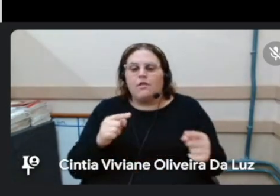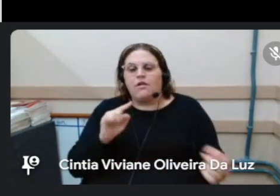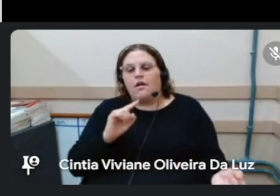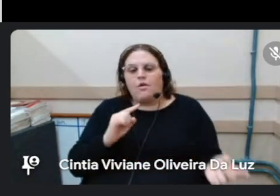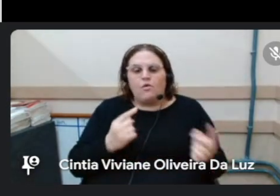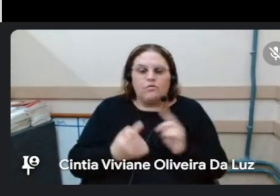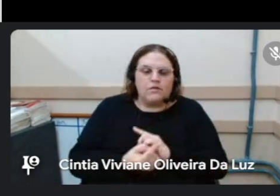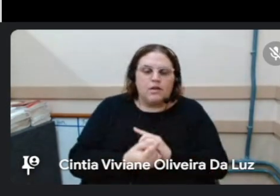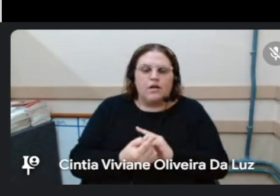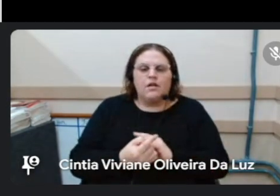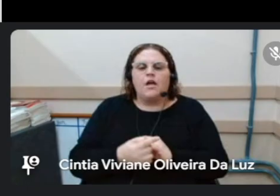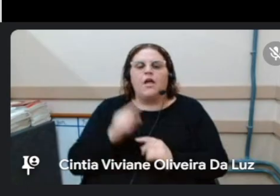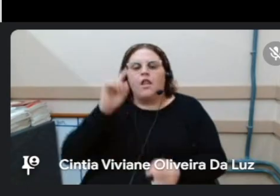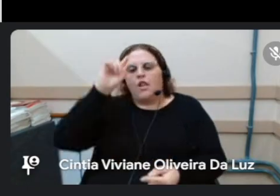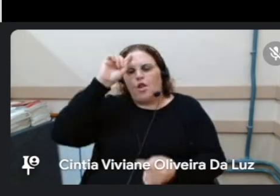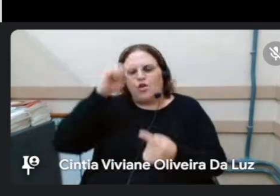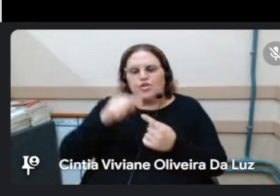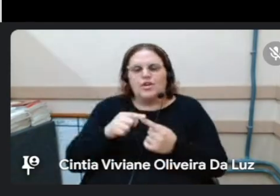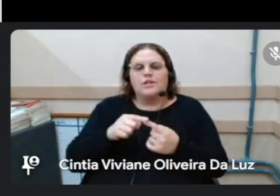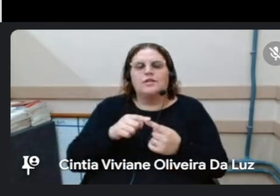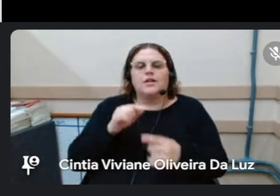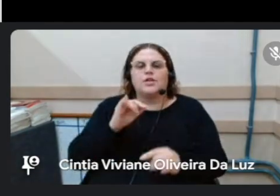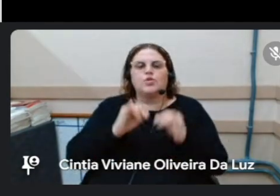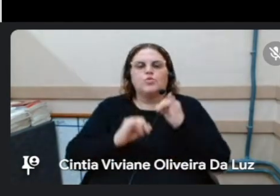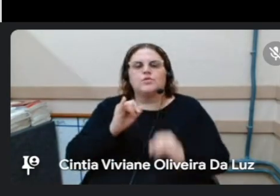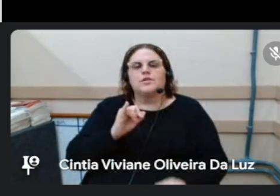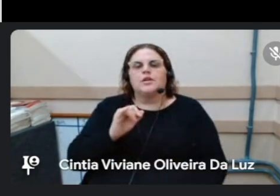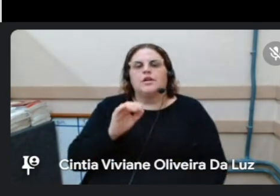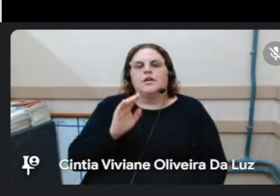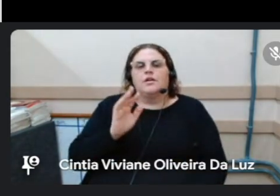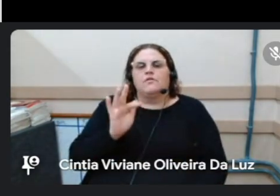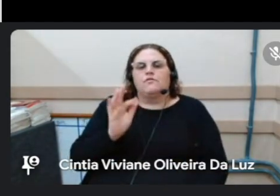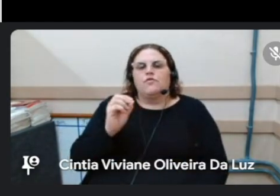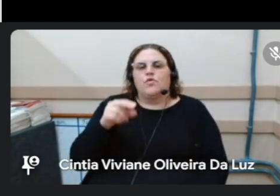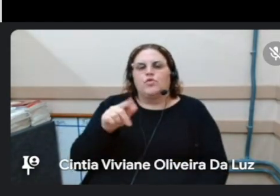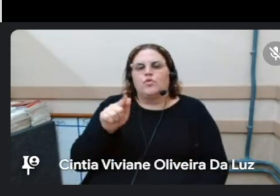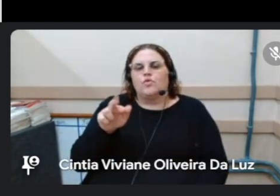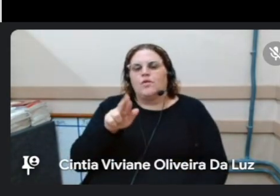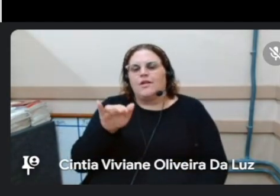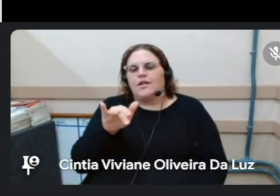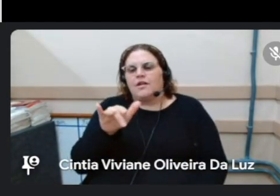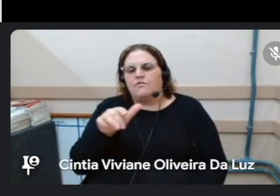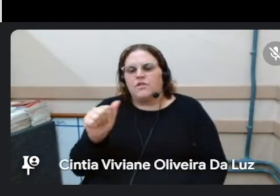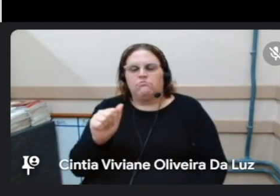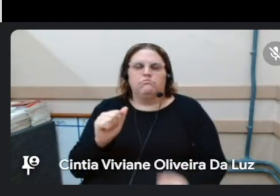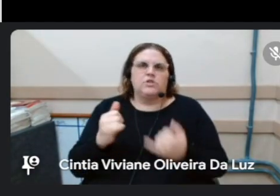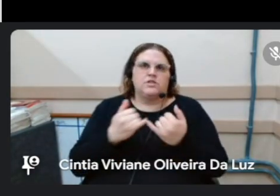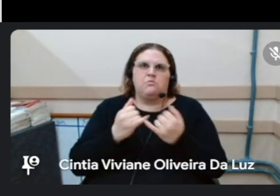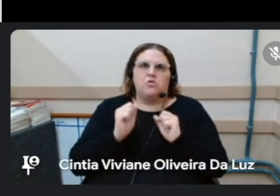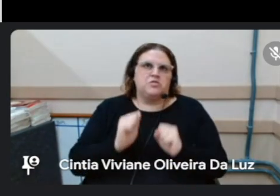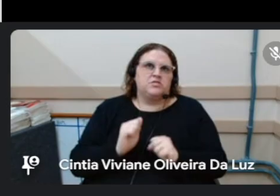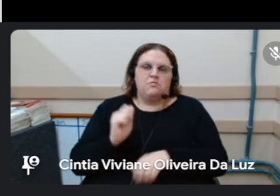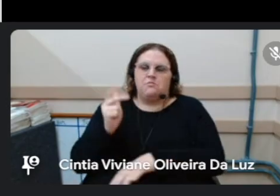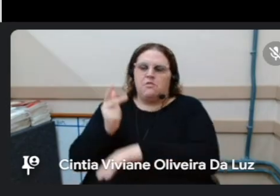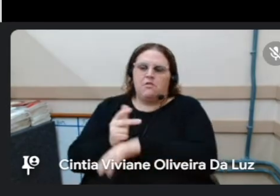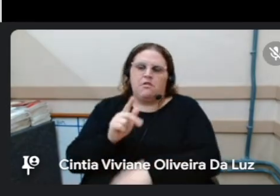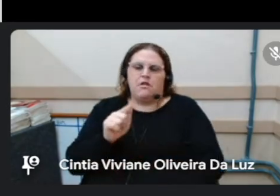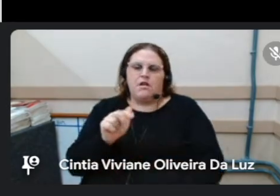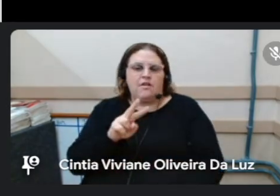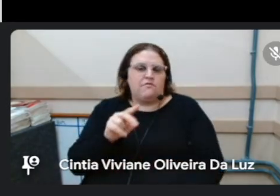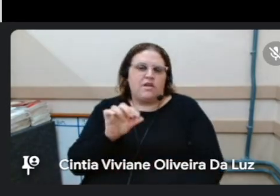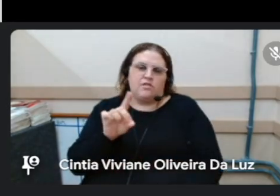indústria fonográfica então pode-se dizer que independente pode ser uma gravadora ou o músico independente né